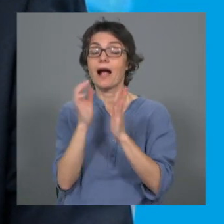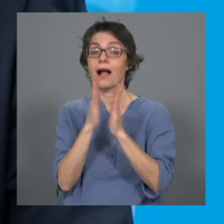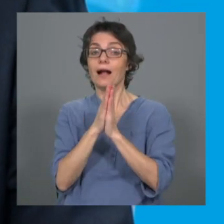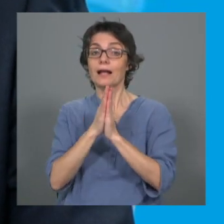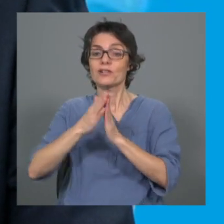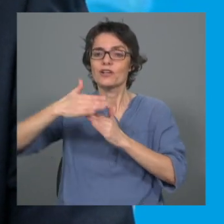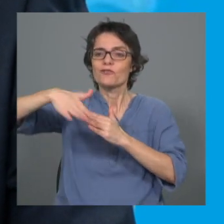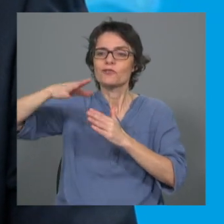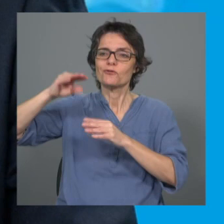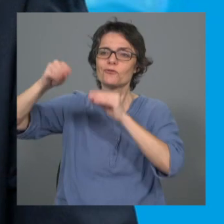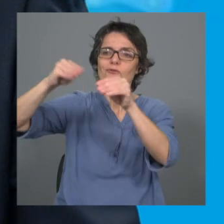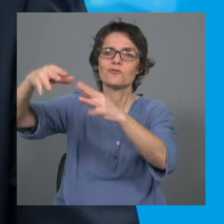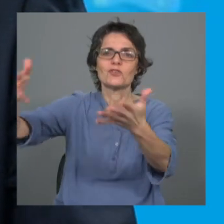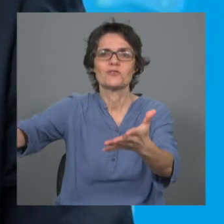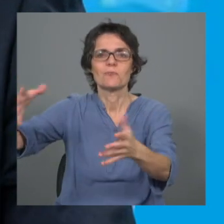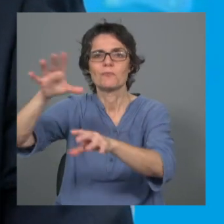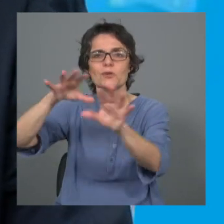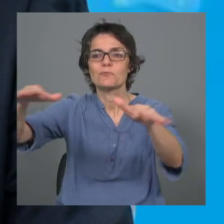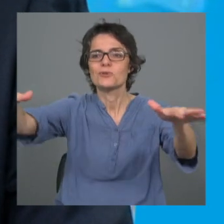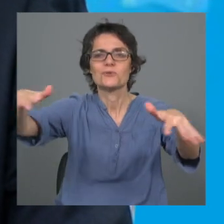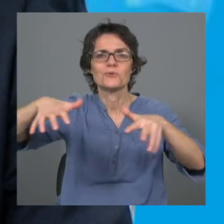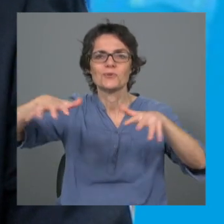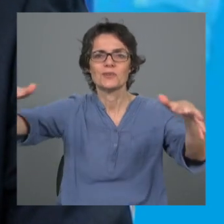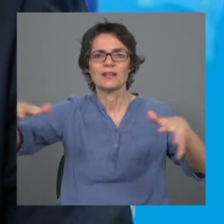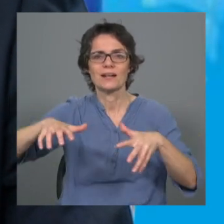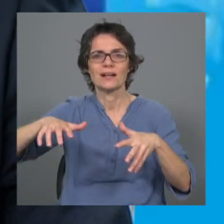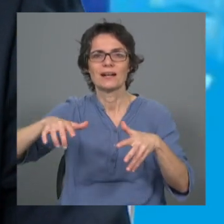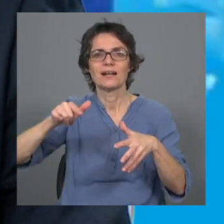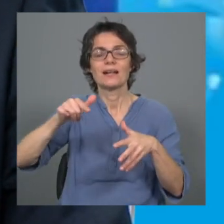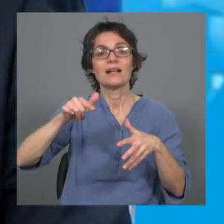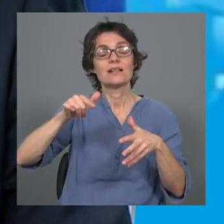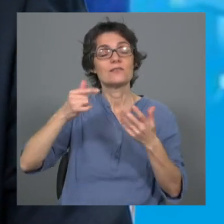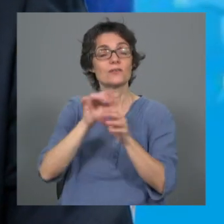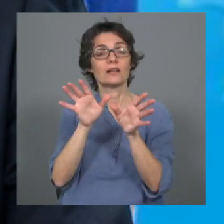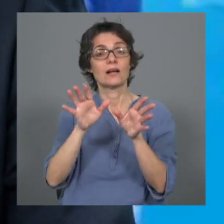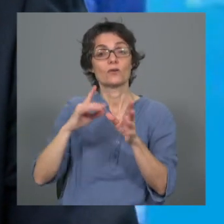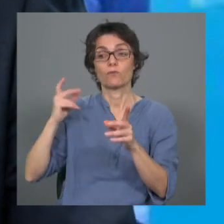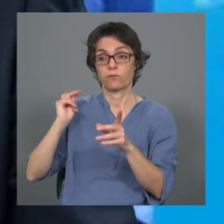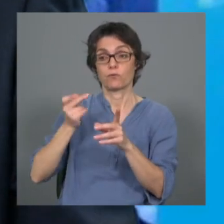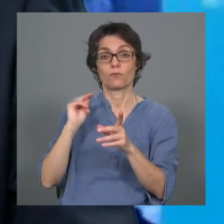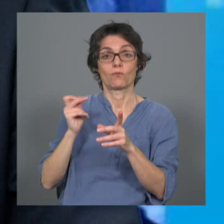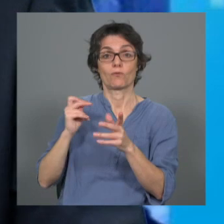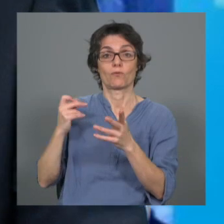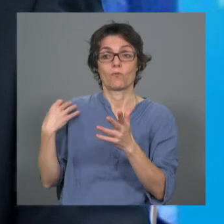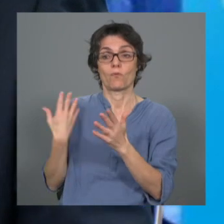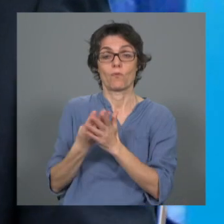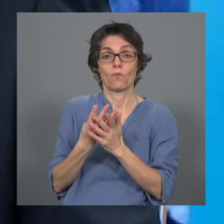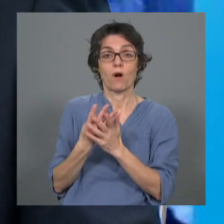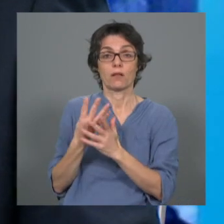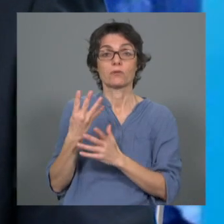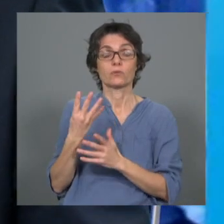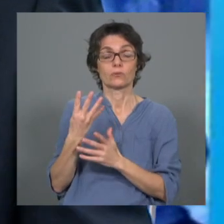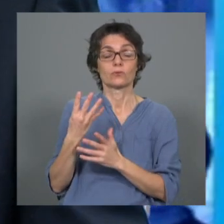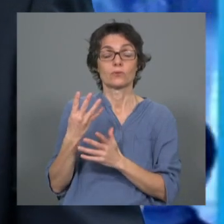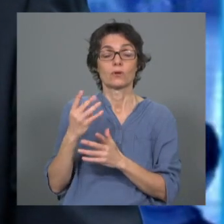termo. E isso guiou a ação da Diocese ao longo destes últimos 4 anos, em programas pastorais e depois em